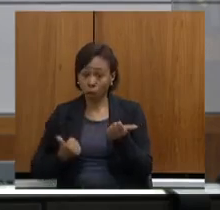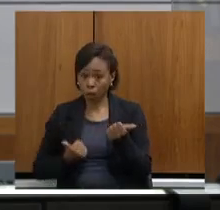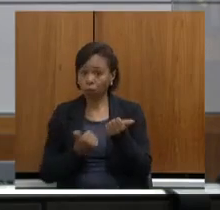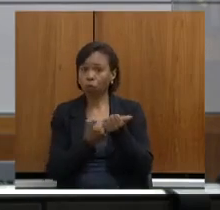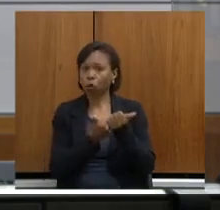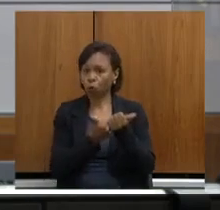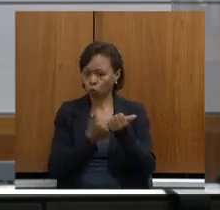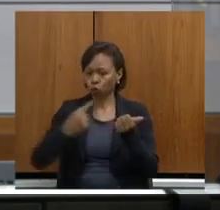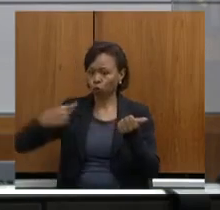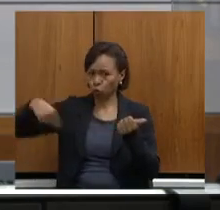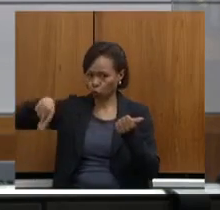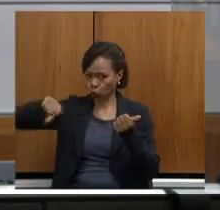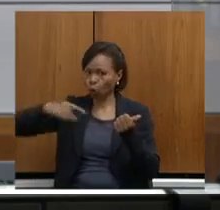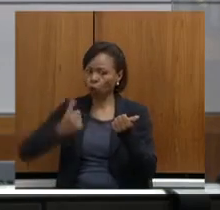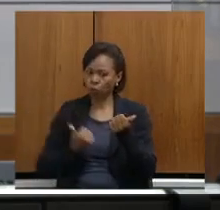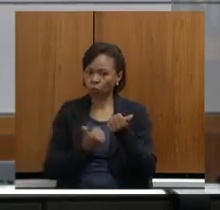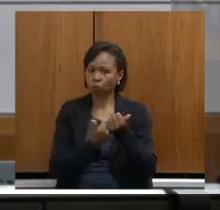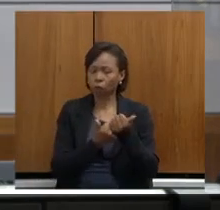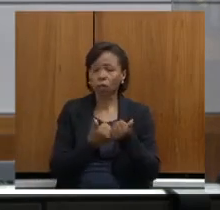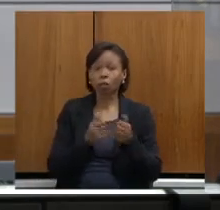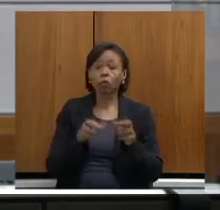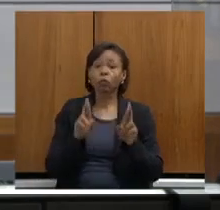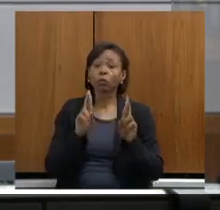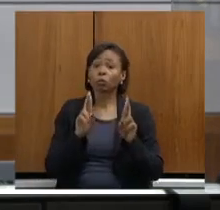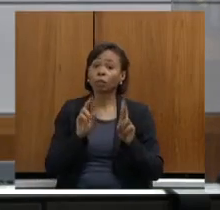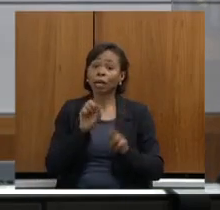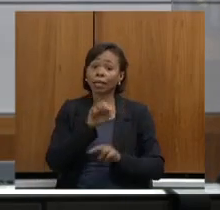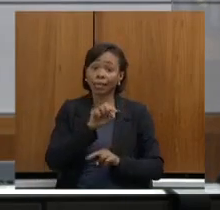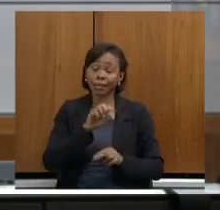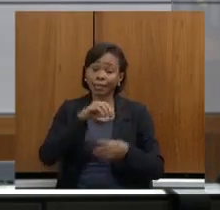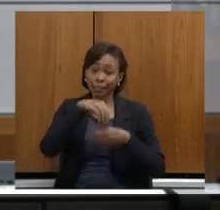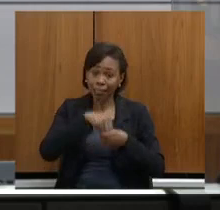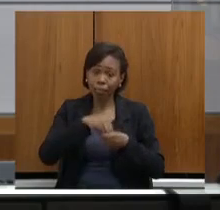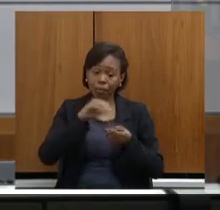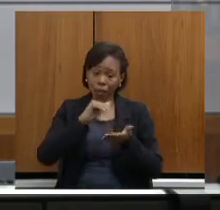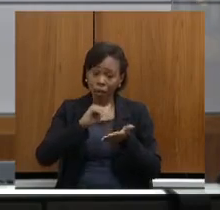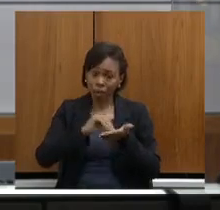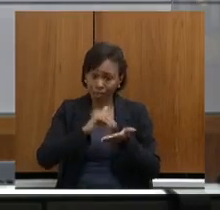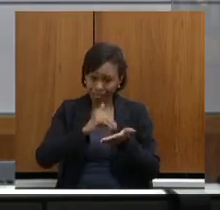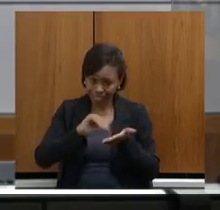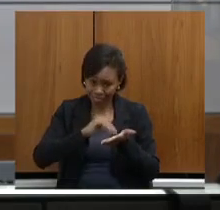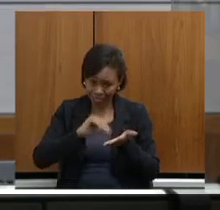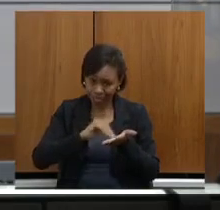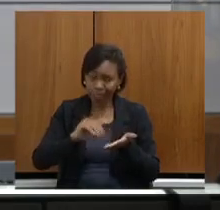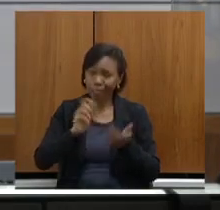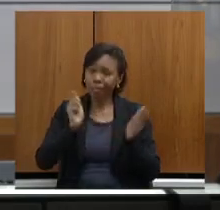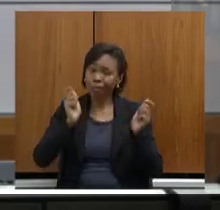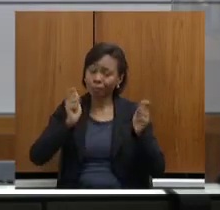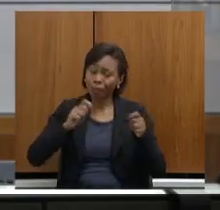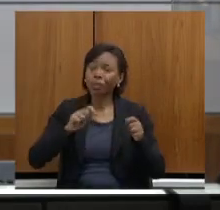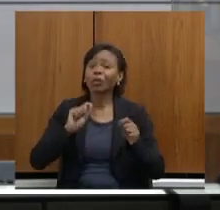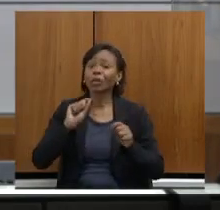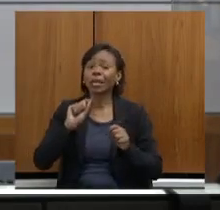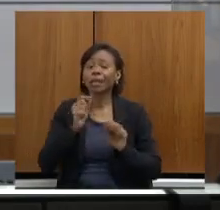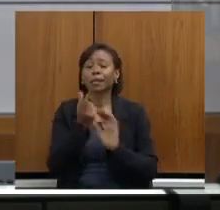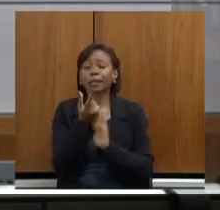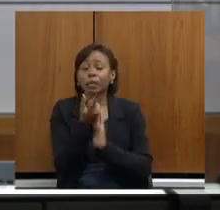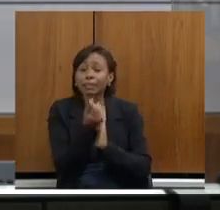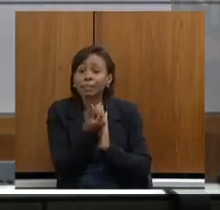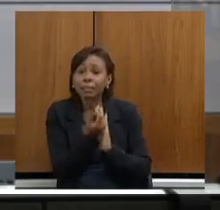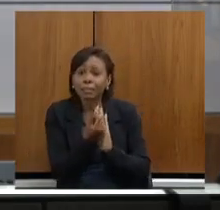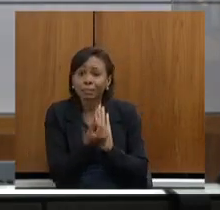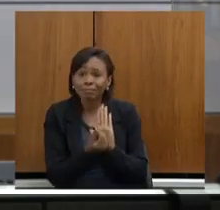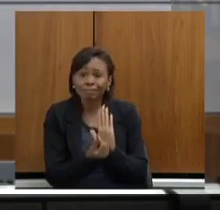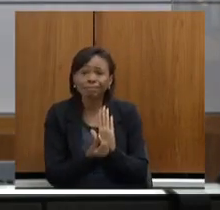que a senhora também tenha na sua secretaria um pouco mais de orçamento secretária porque eu vejo muitas vezes uma